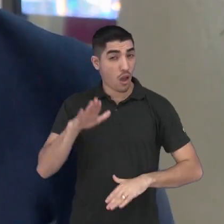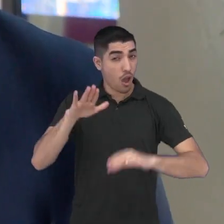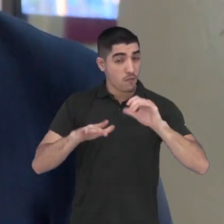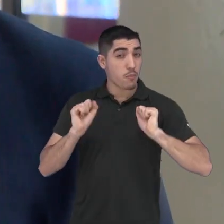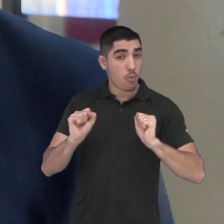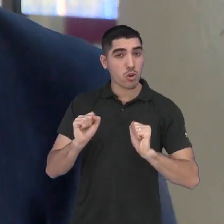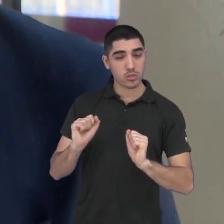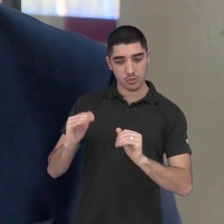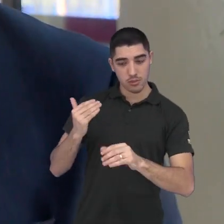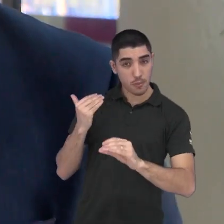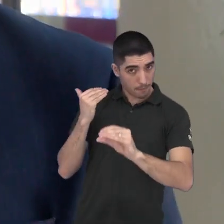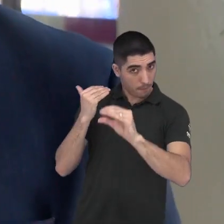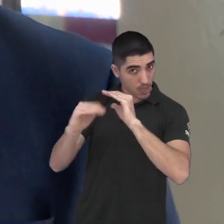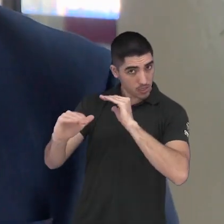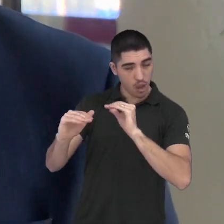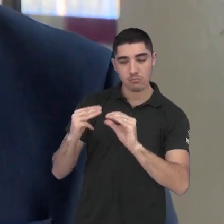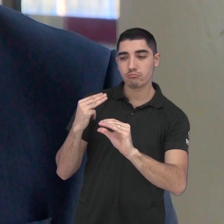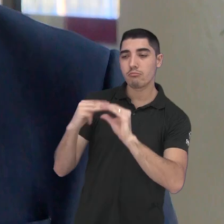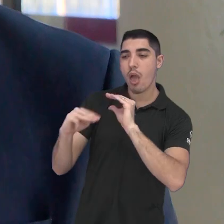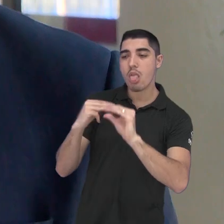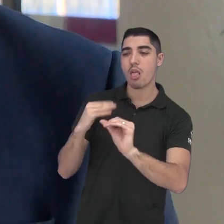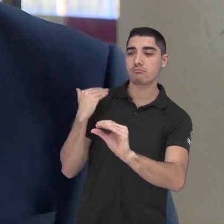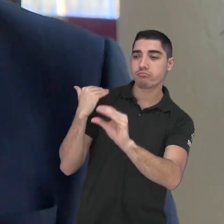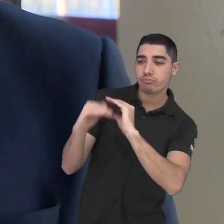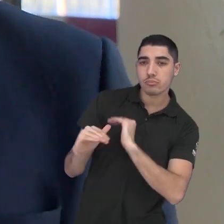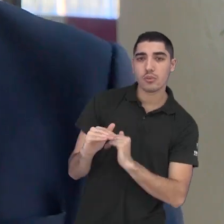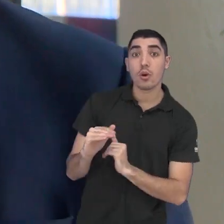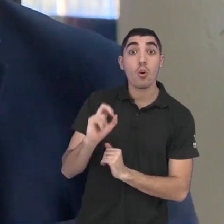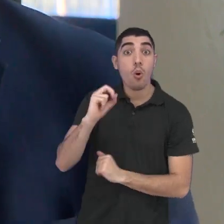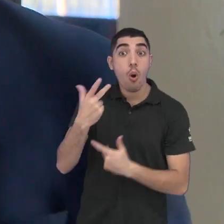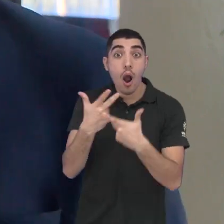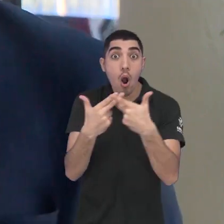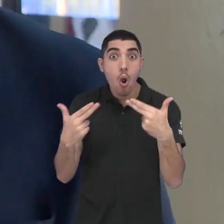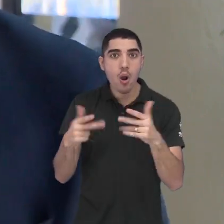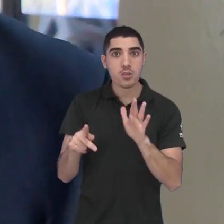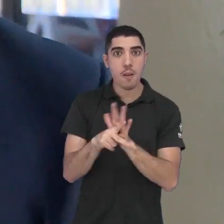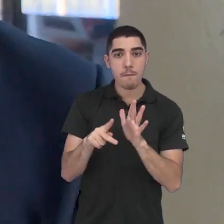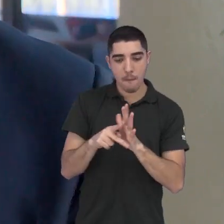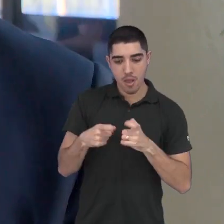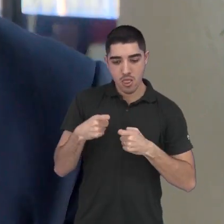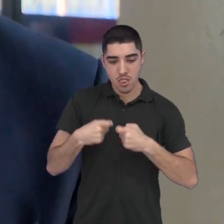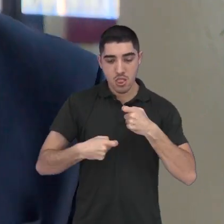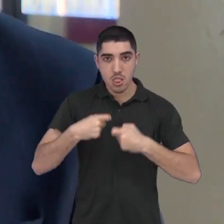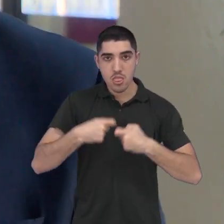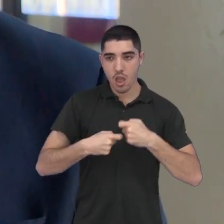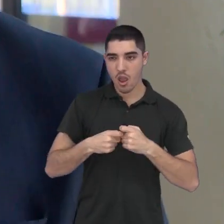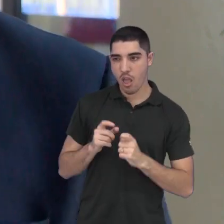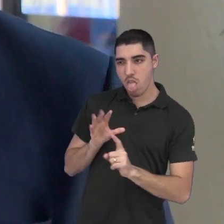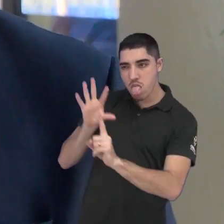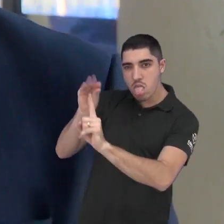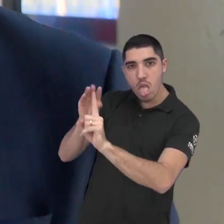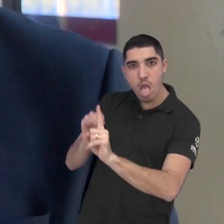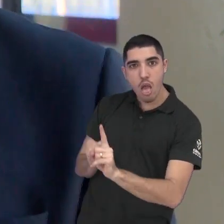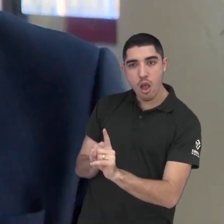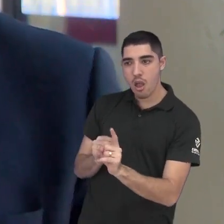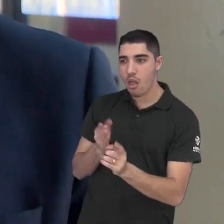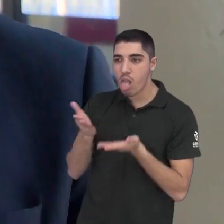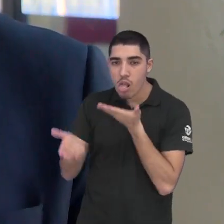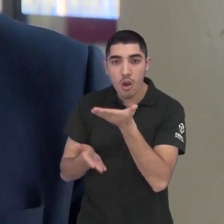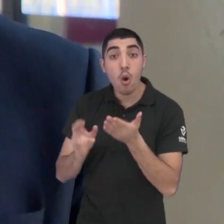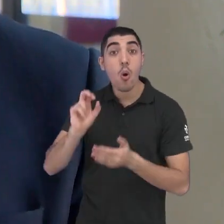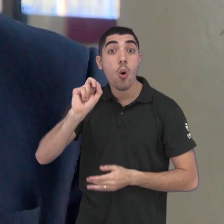numa mensagem eh é uma perturbação às vezes até de cunho sexual de conotação sexual